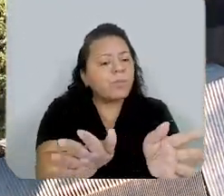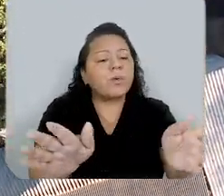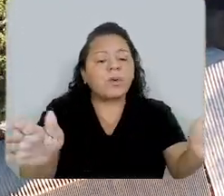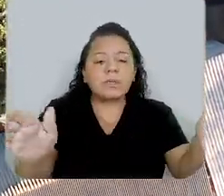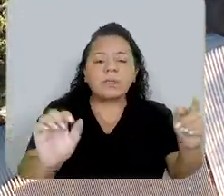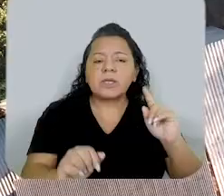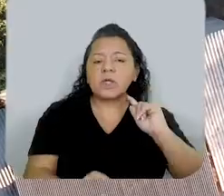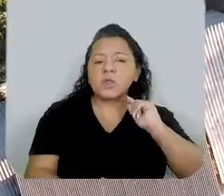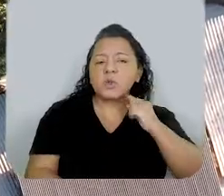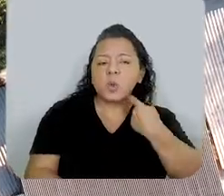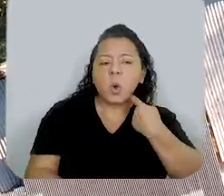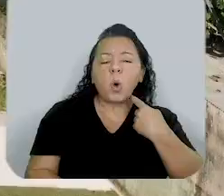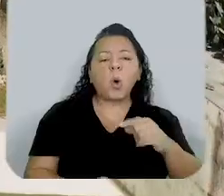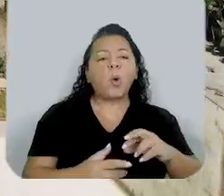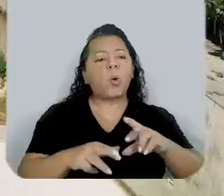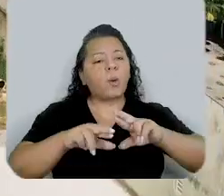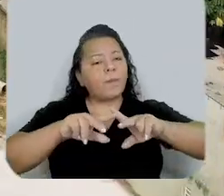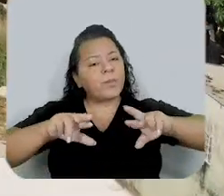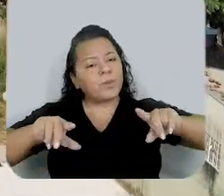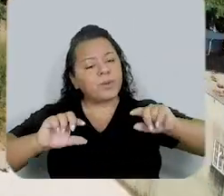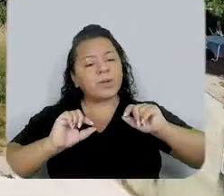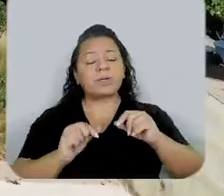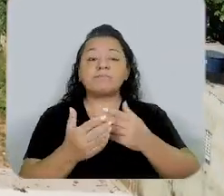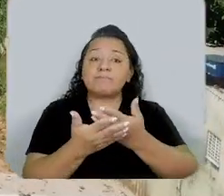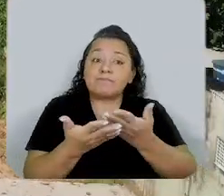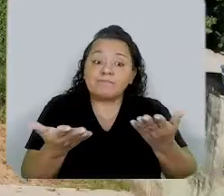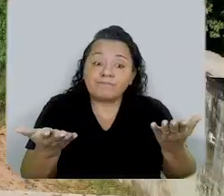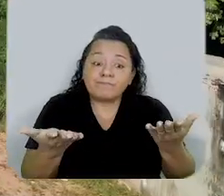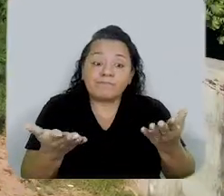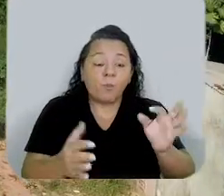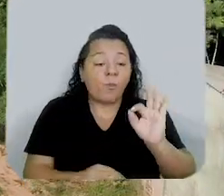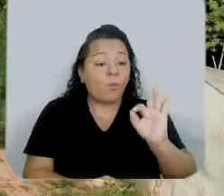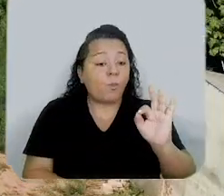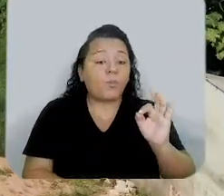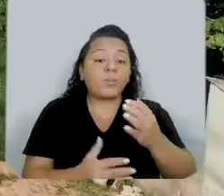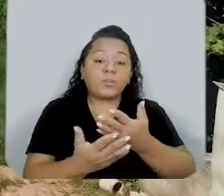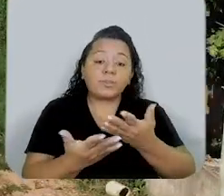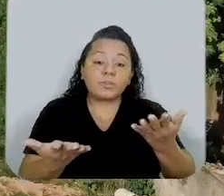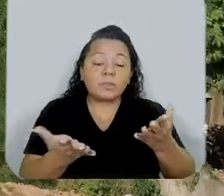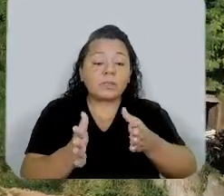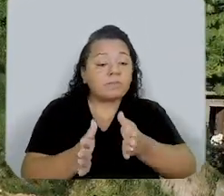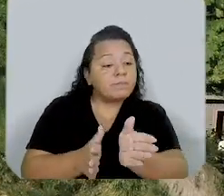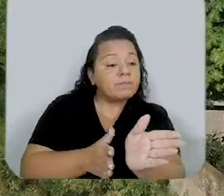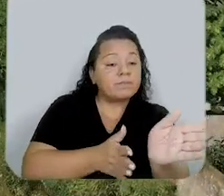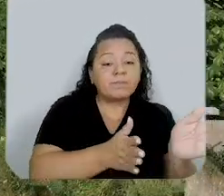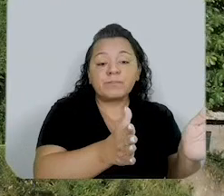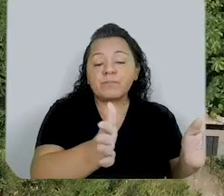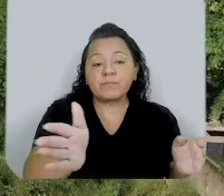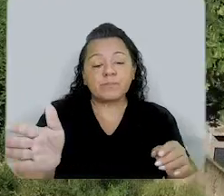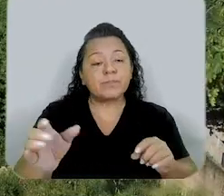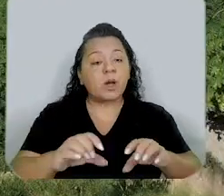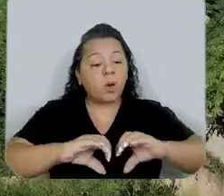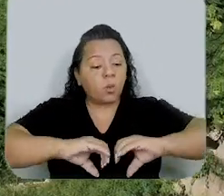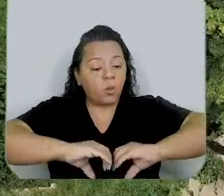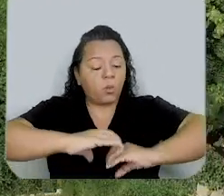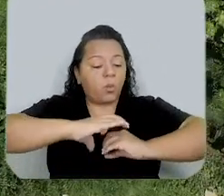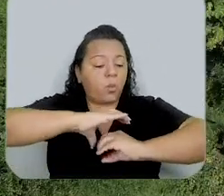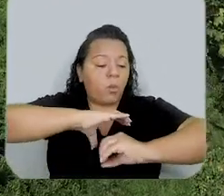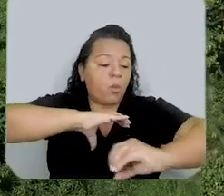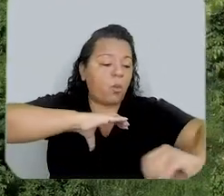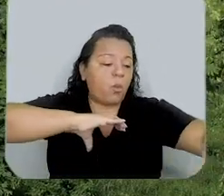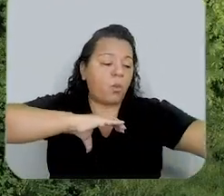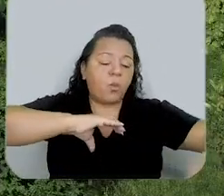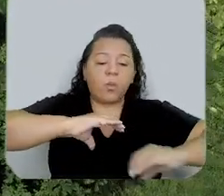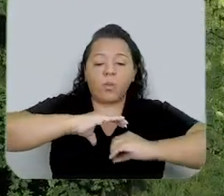aterramentos, nós ficamos sem, né? Os córregos que atravessavam a cidade vai aterrando, vai colocando esgoto e o rio